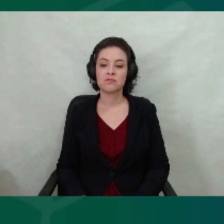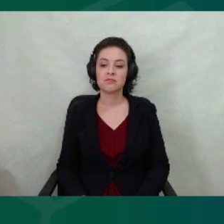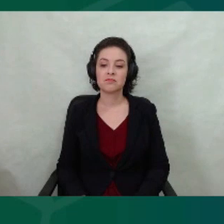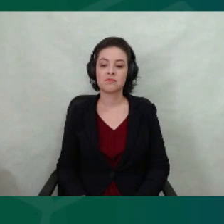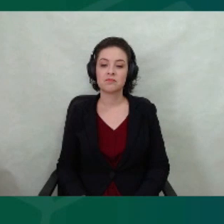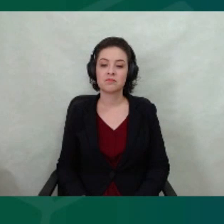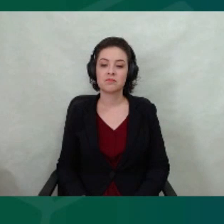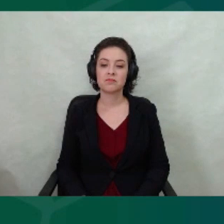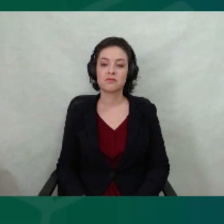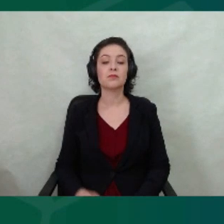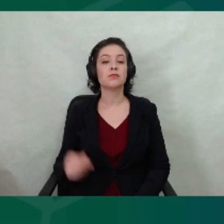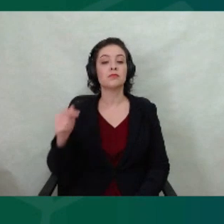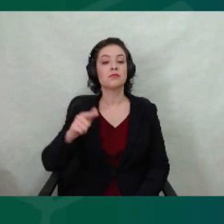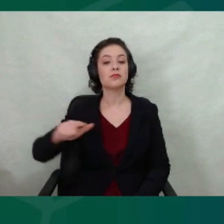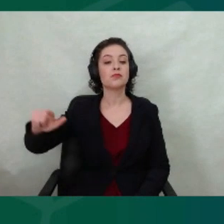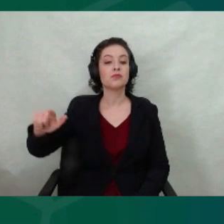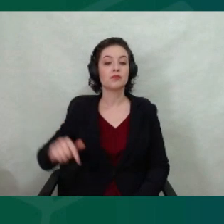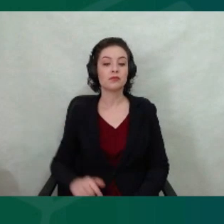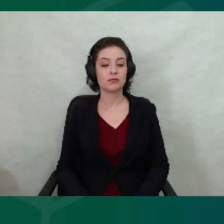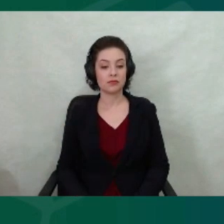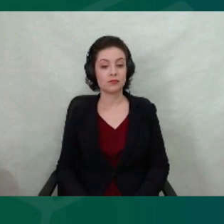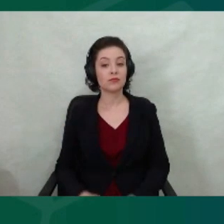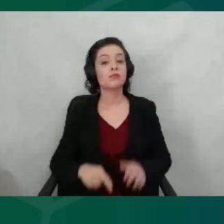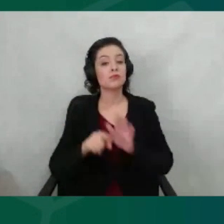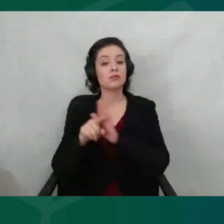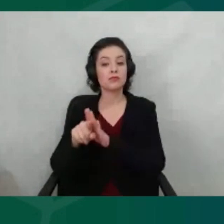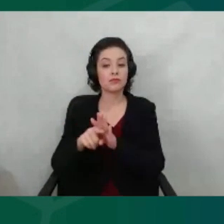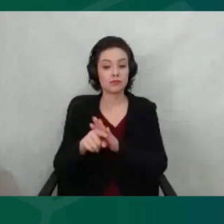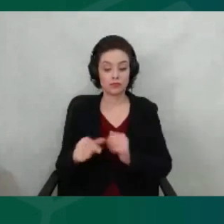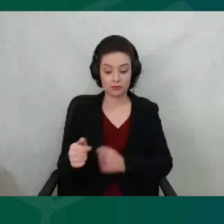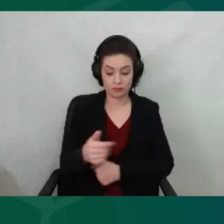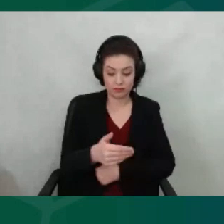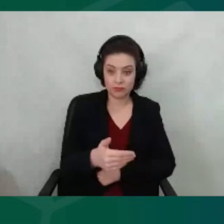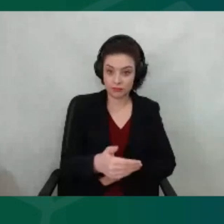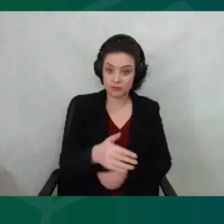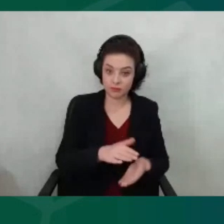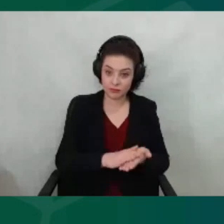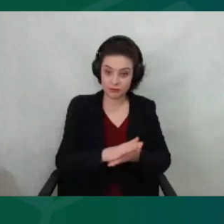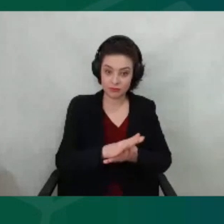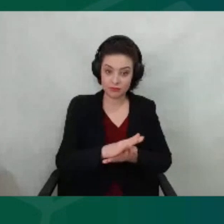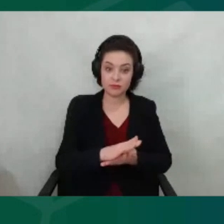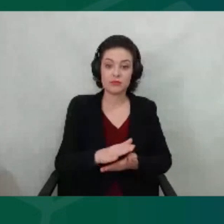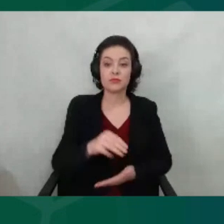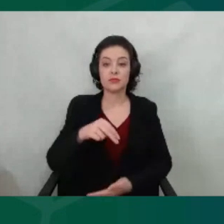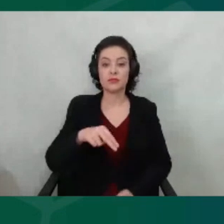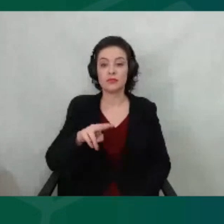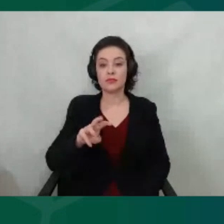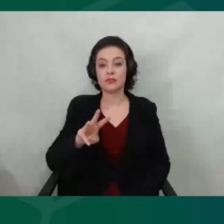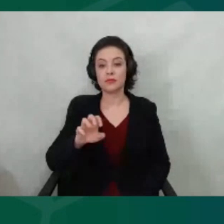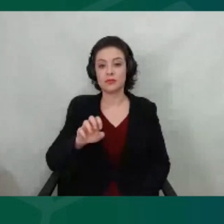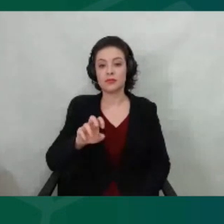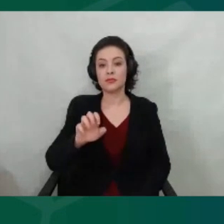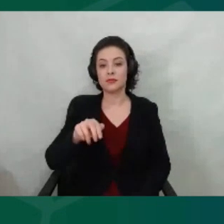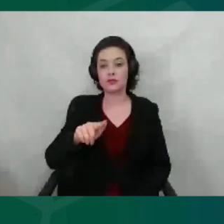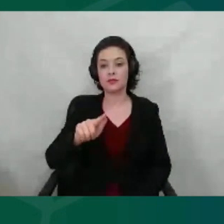Um outro estudo recentemente publicado no New England Journal of Medicine,